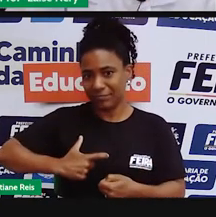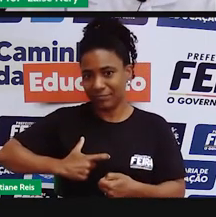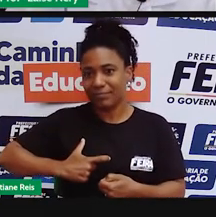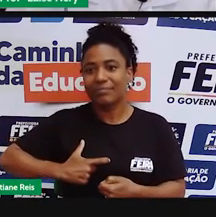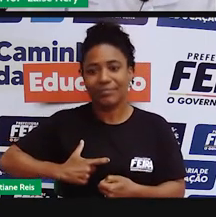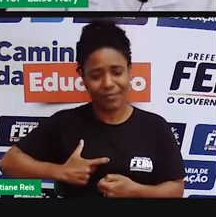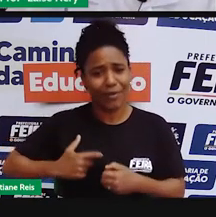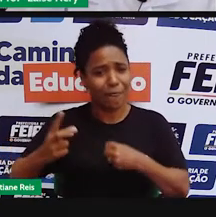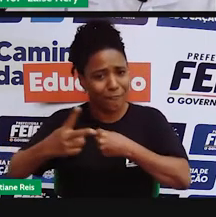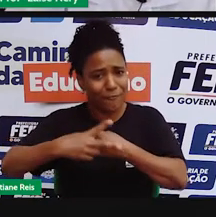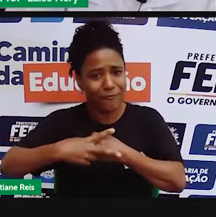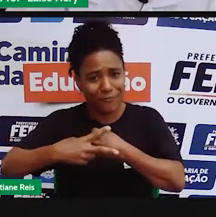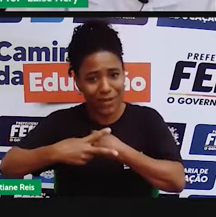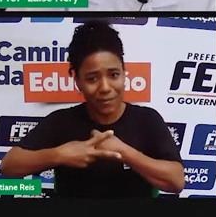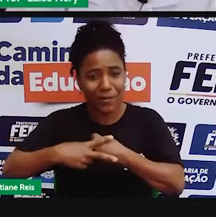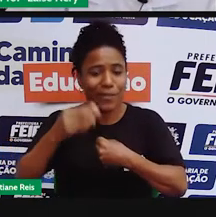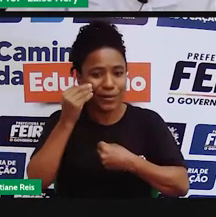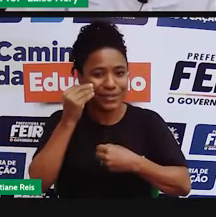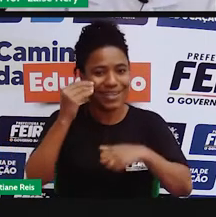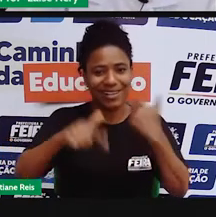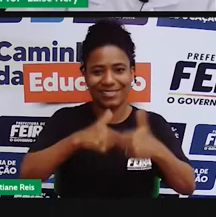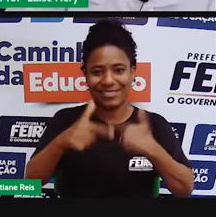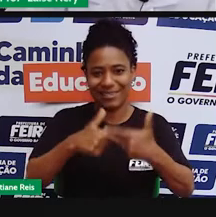palavra é um verbo que expressa ação.